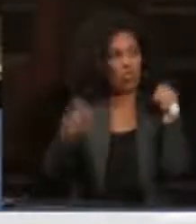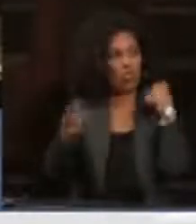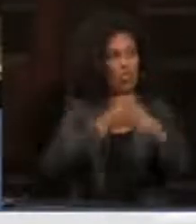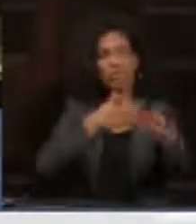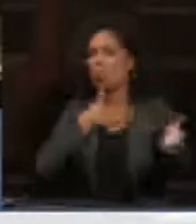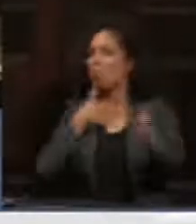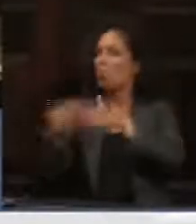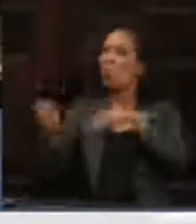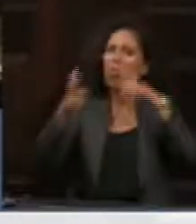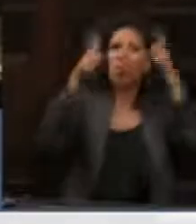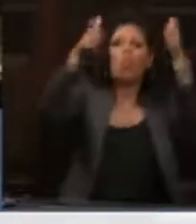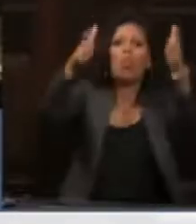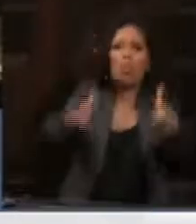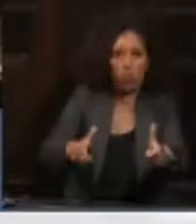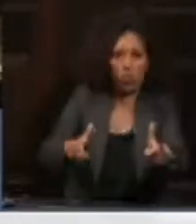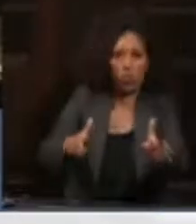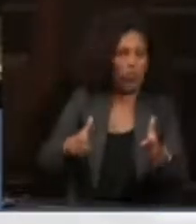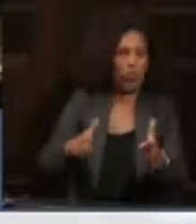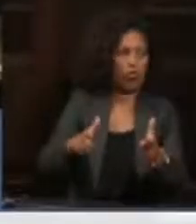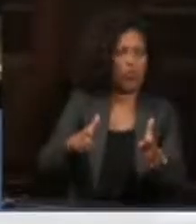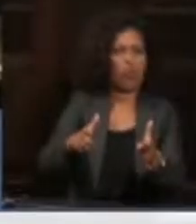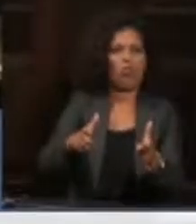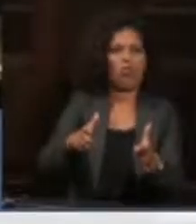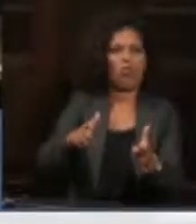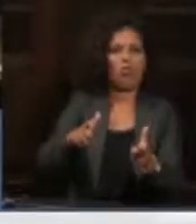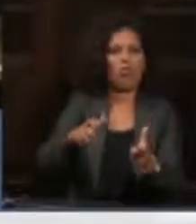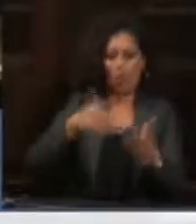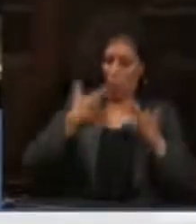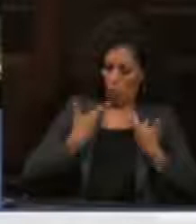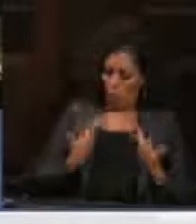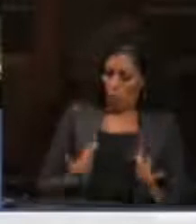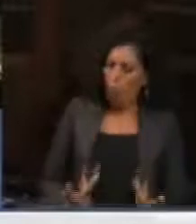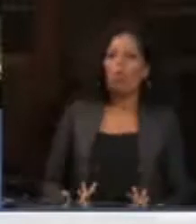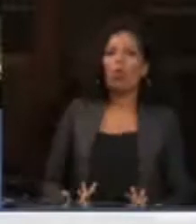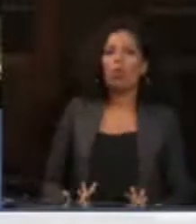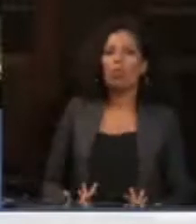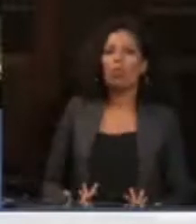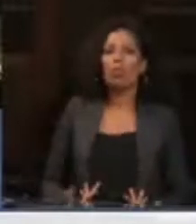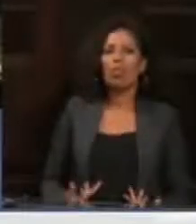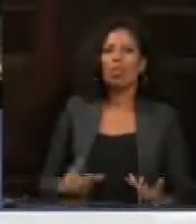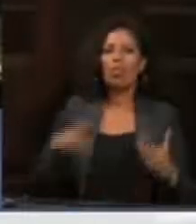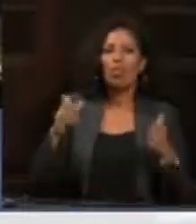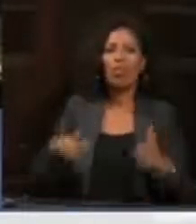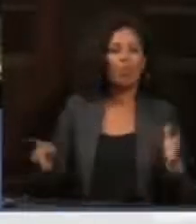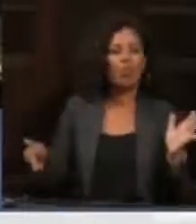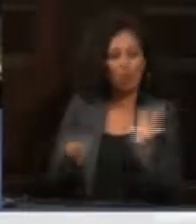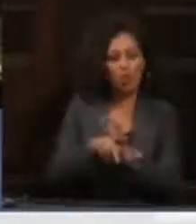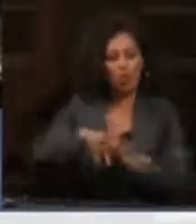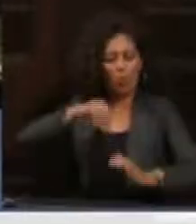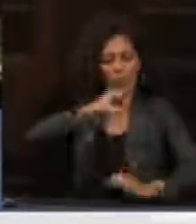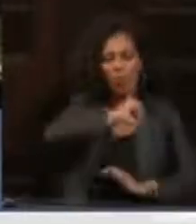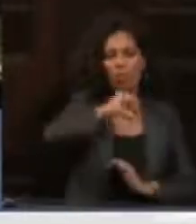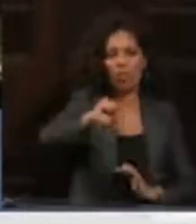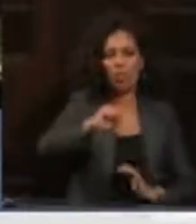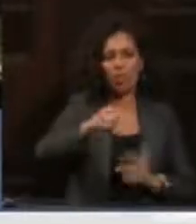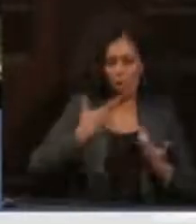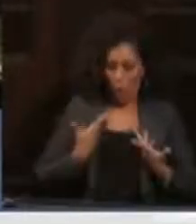a gente ocupe, os nossos corpos ainda são corpos matáveis, são